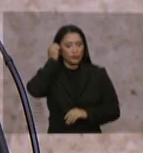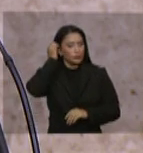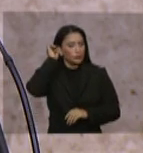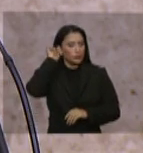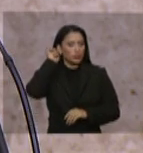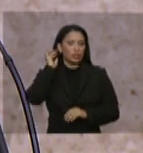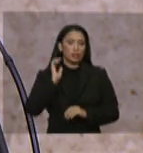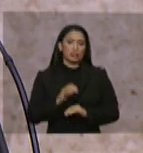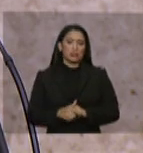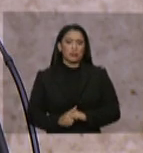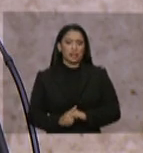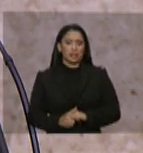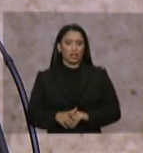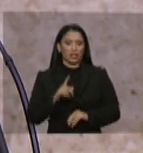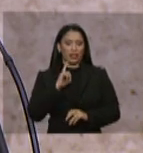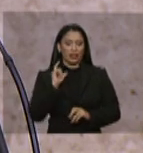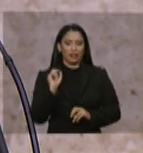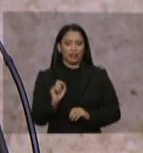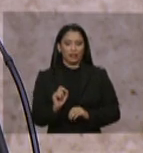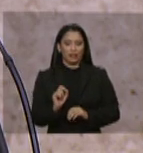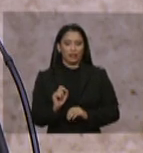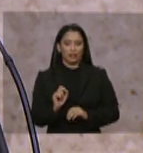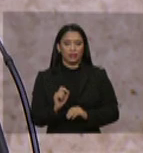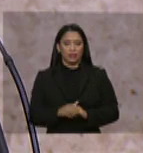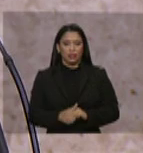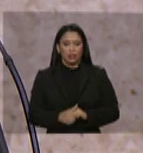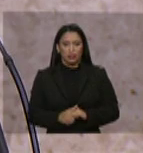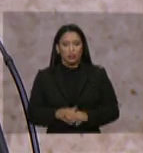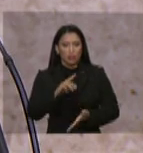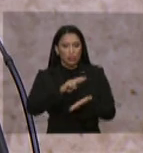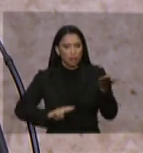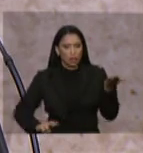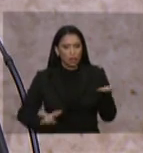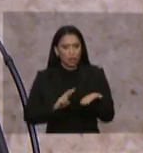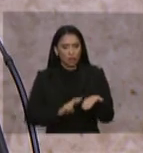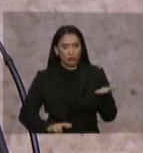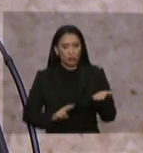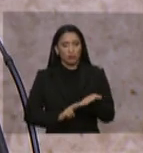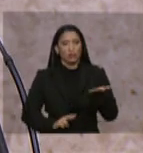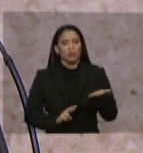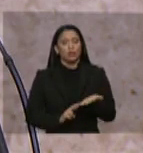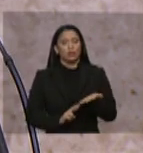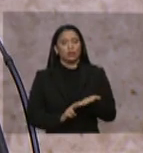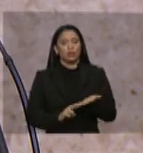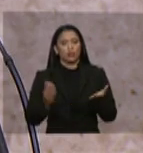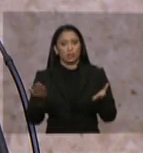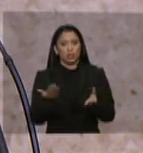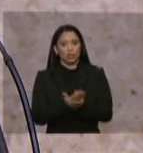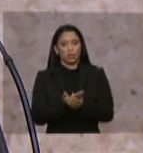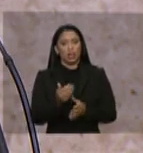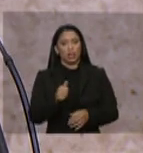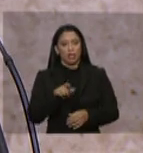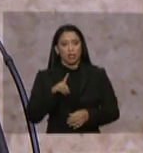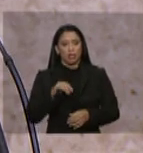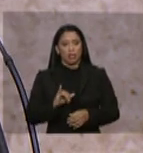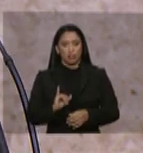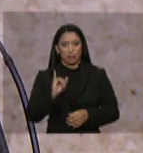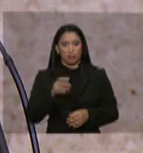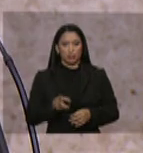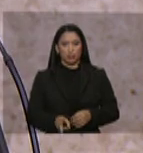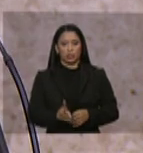e eu colho que após o voto do ministro Gilmar Mendes relator que conhecia da ação declaratória de constitucionalidade